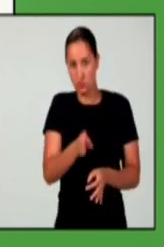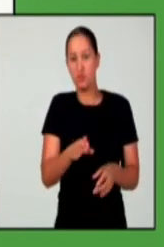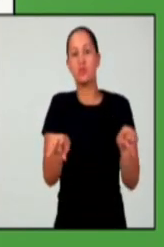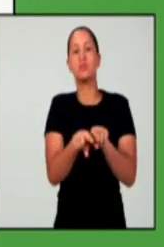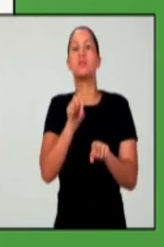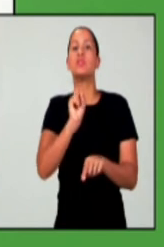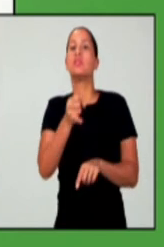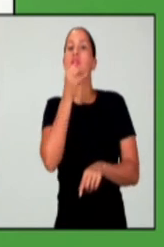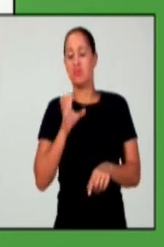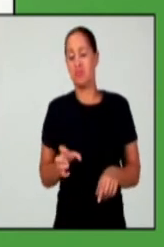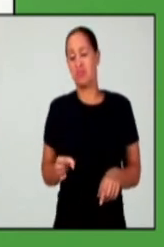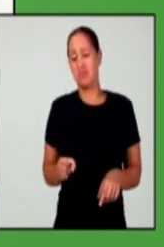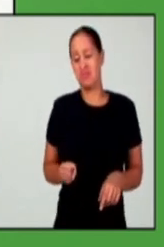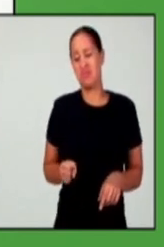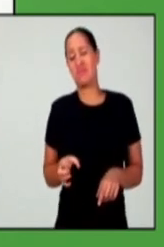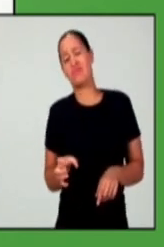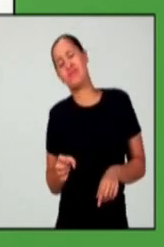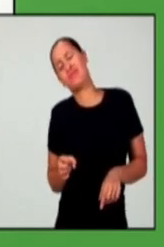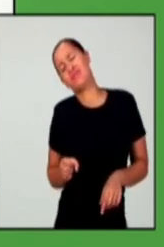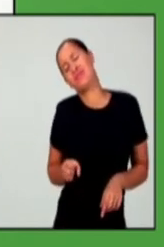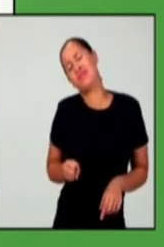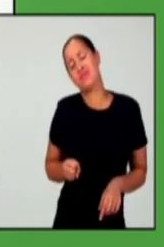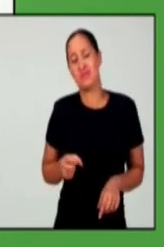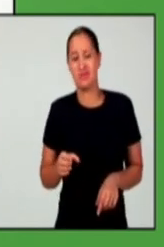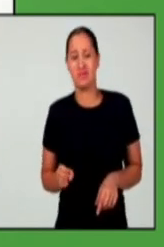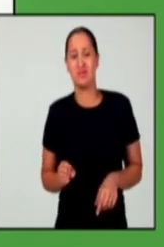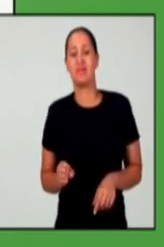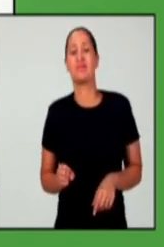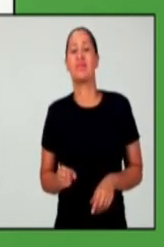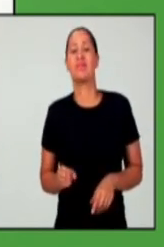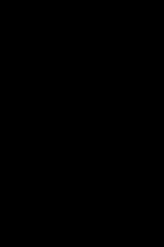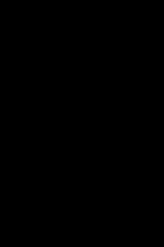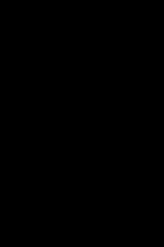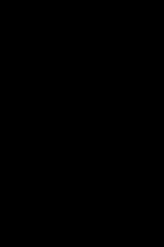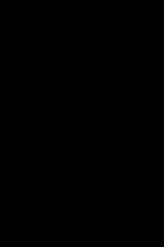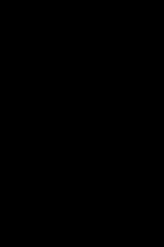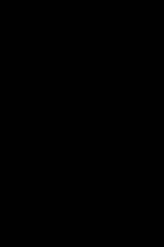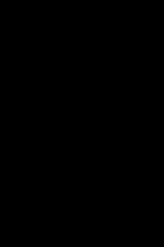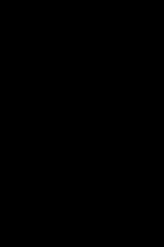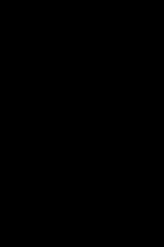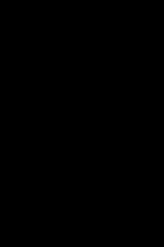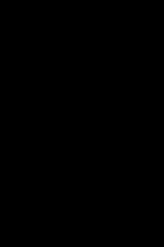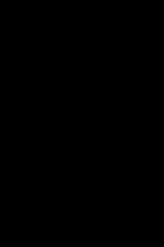direção. Quando não funcionam corretamente, podem ocorrer as...